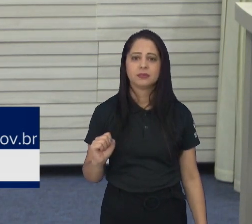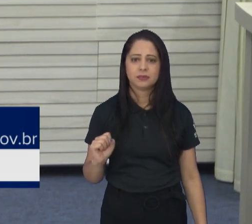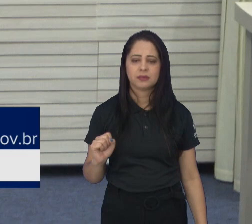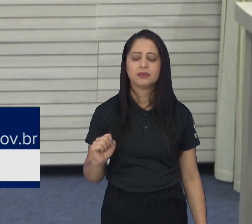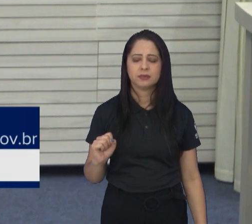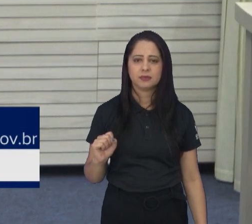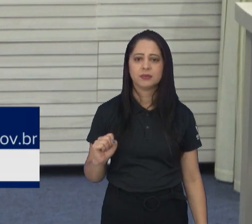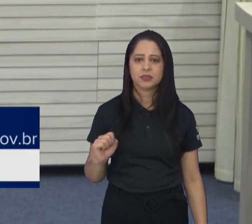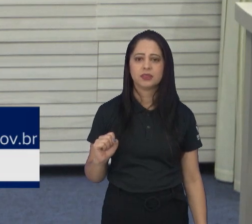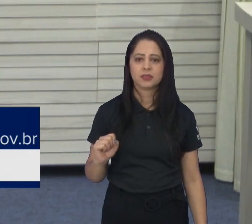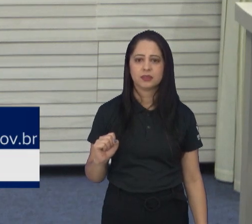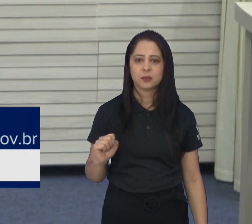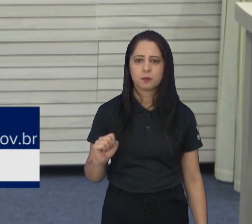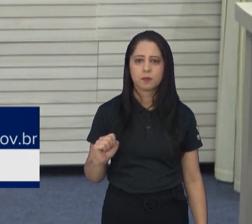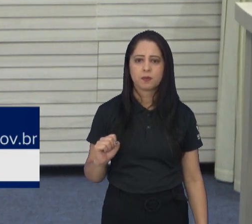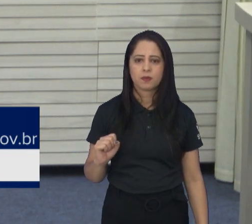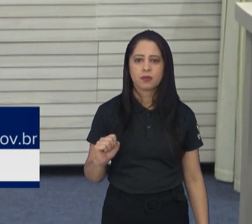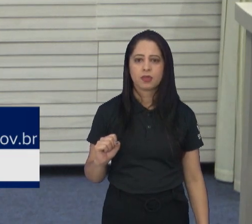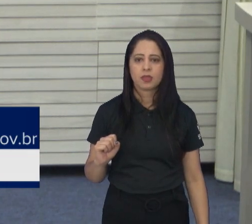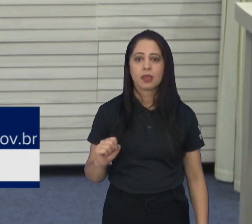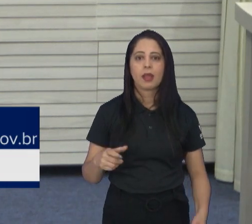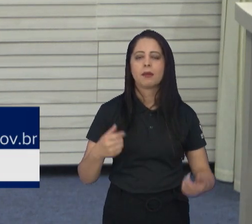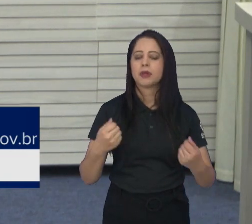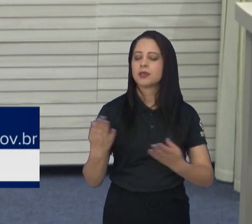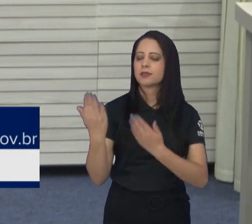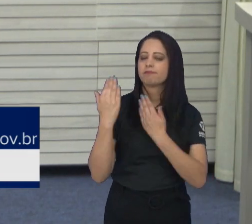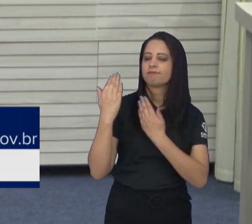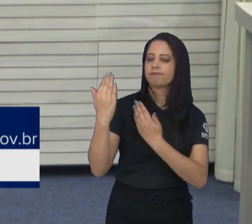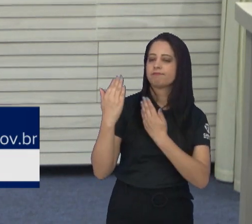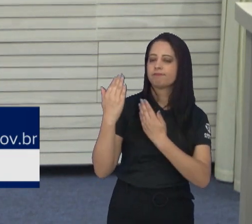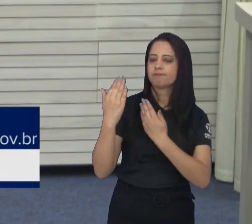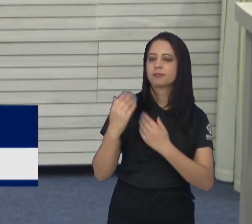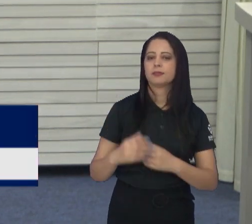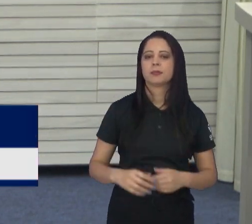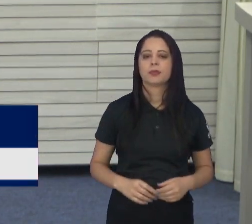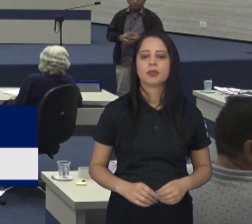a gente tem que desconfiar. Era isso, presidente.